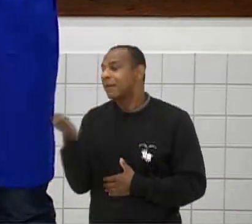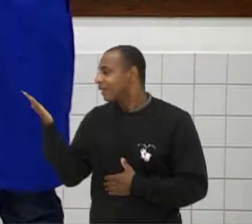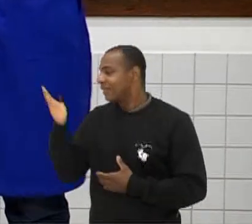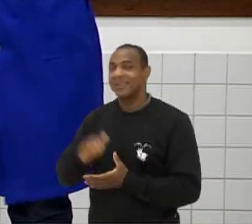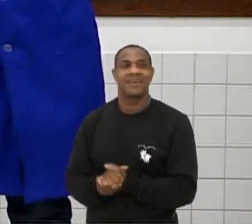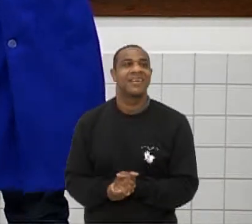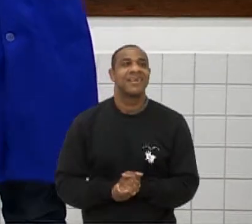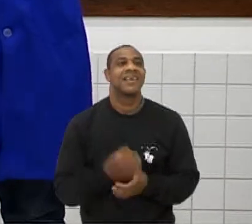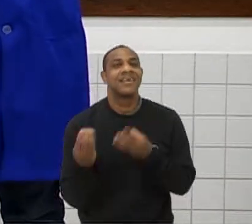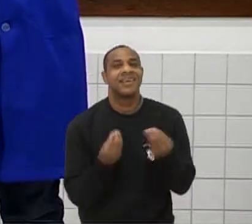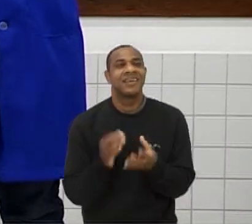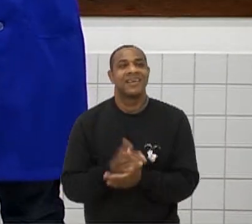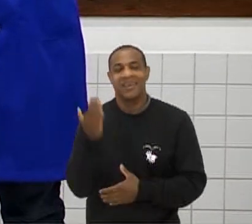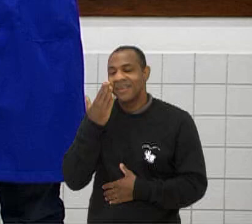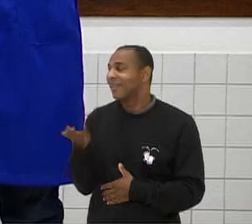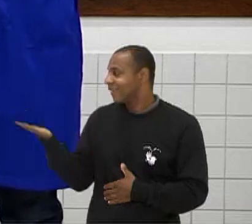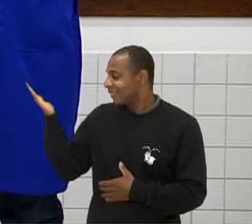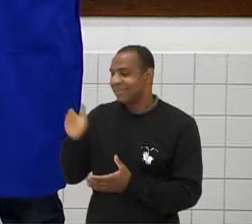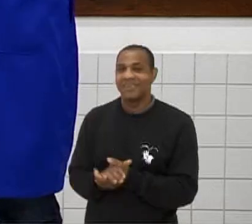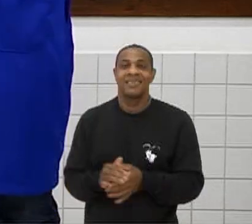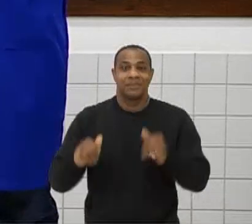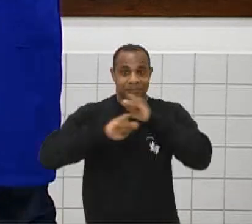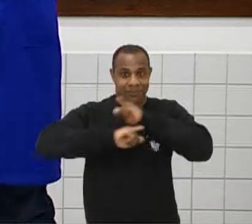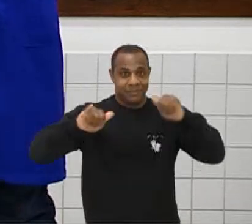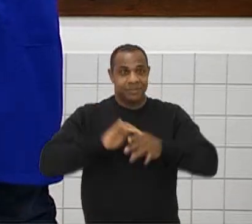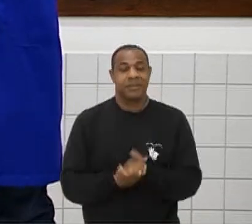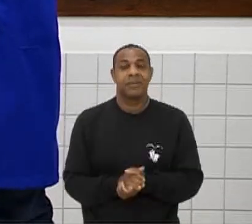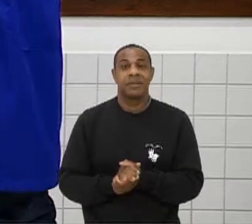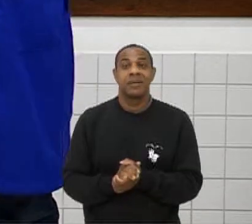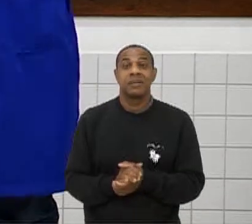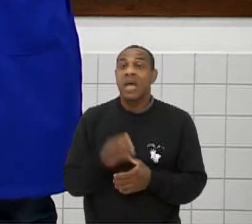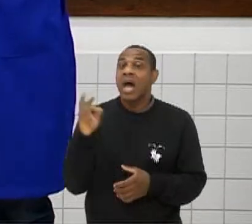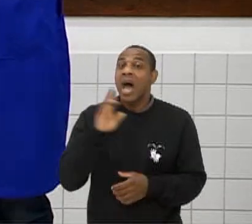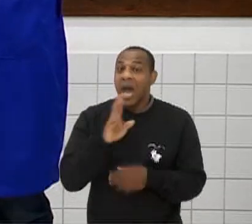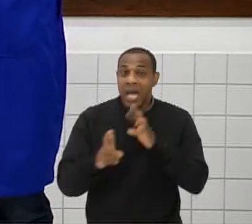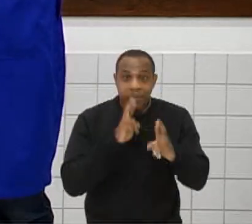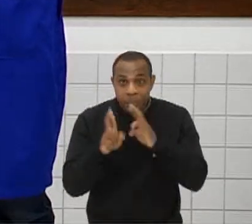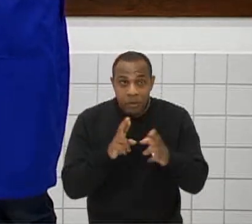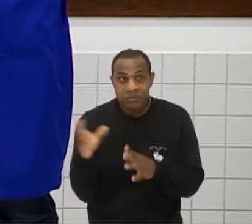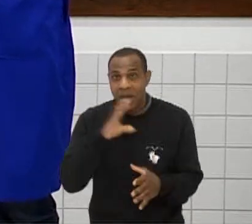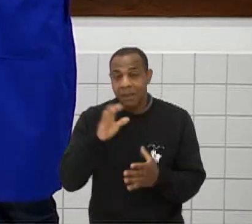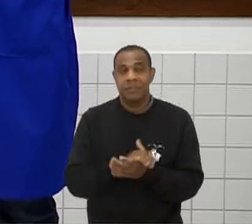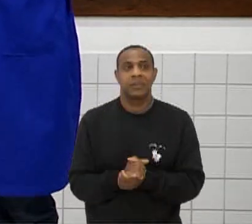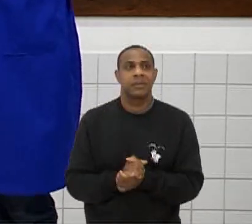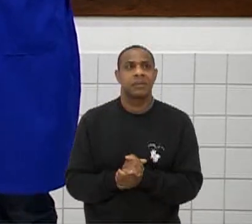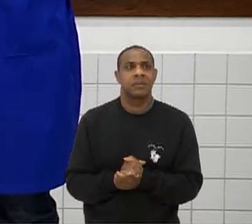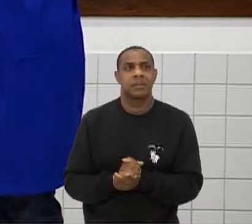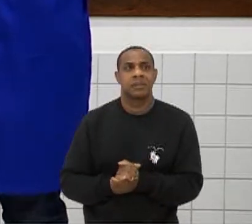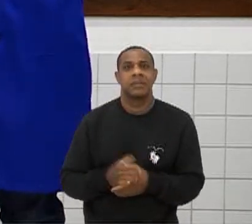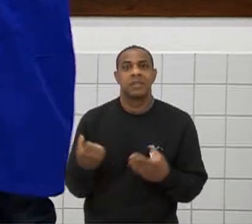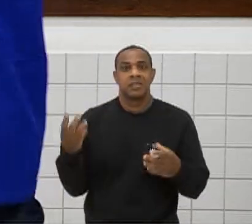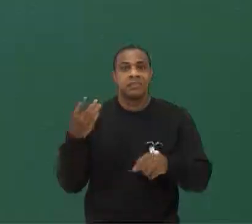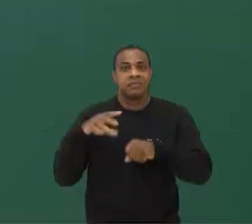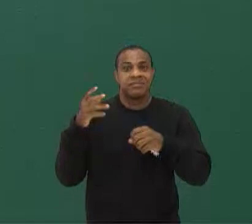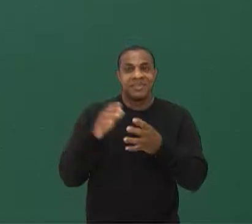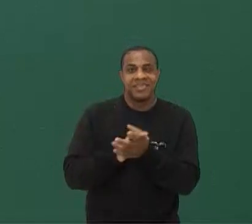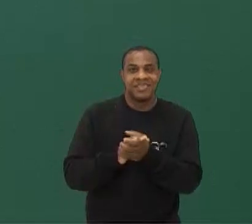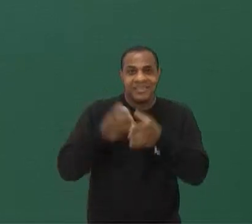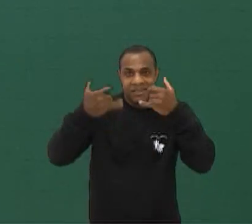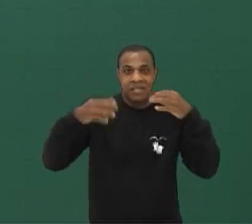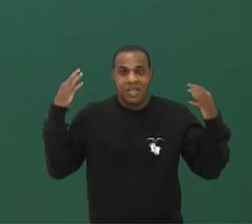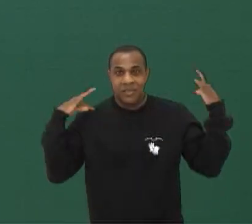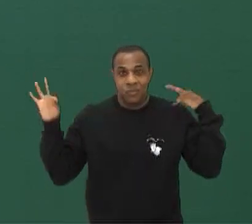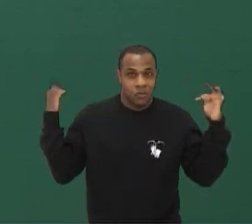salves aí pra gente. Aí, galera, recadinhos. Enquanto isso, pega lá e responde o quiz. Ei, dicas de turismo. Joyce de